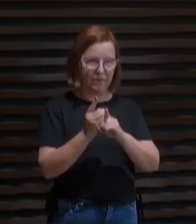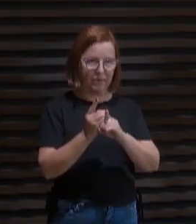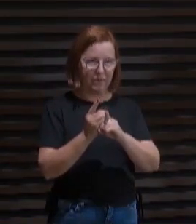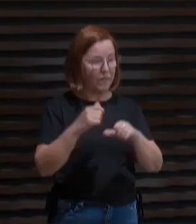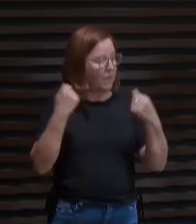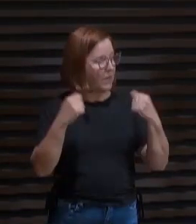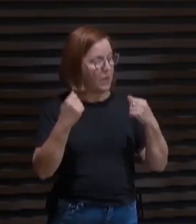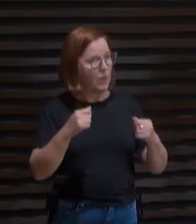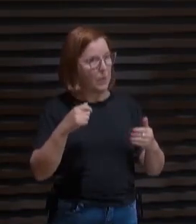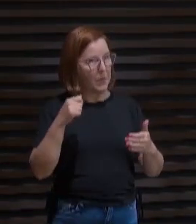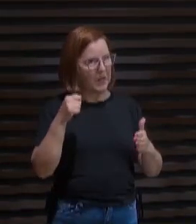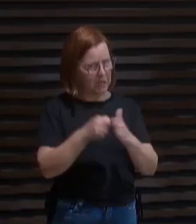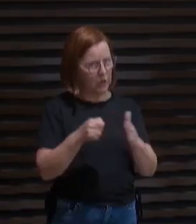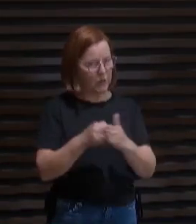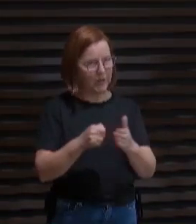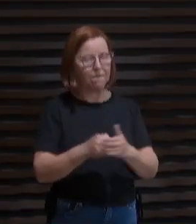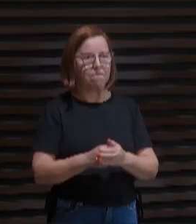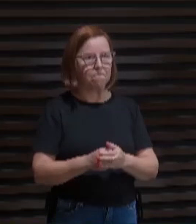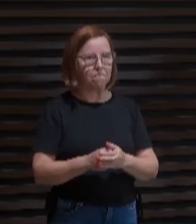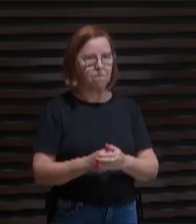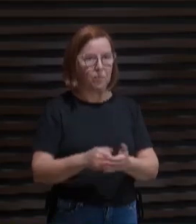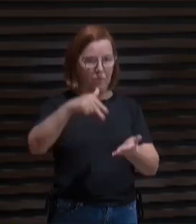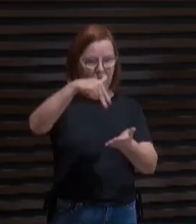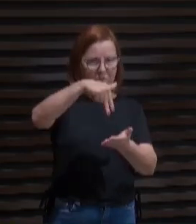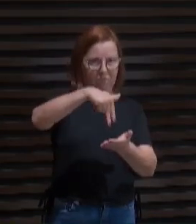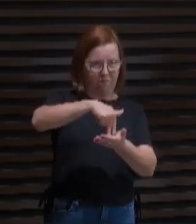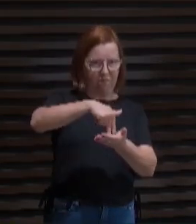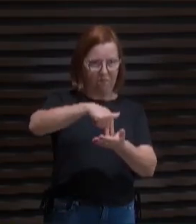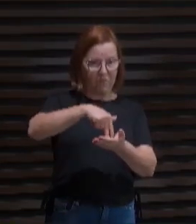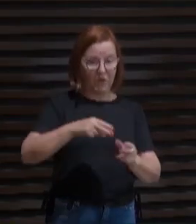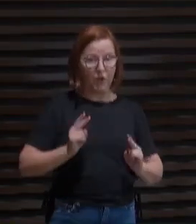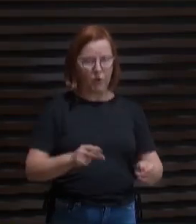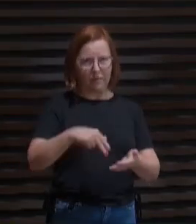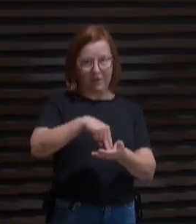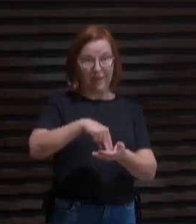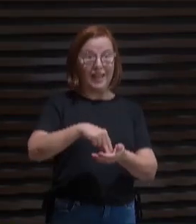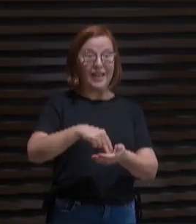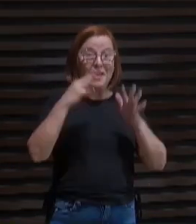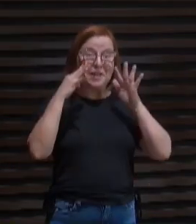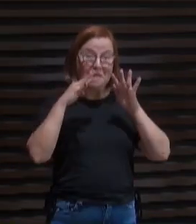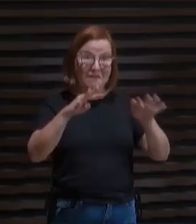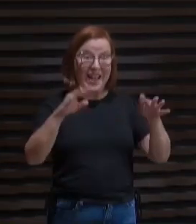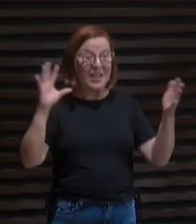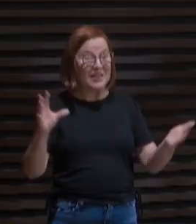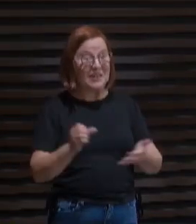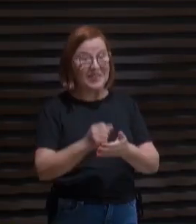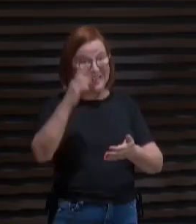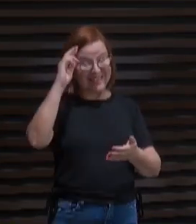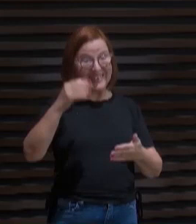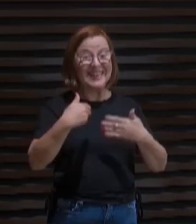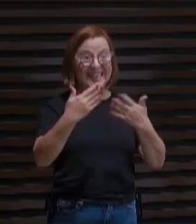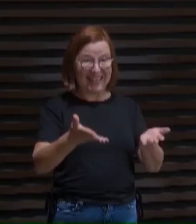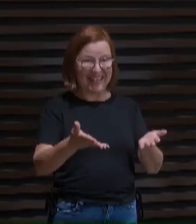que pelejar. Tomai posição e ficai parados, e vede o salvamento que o Senhor vos dará,